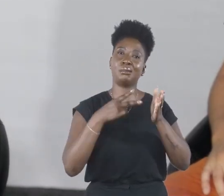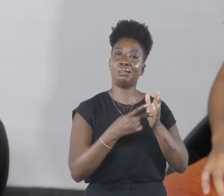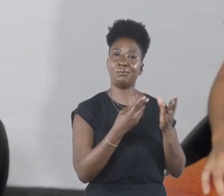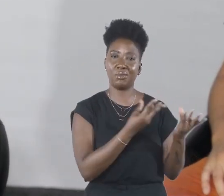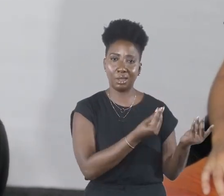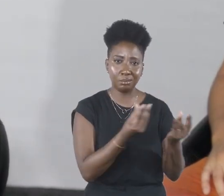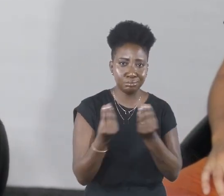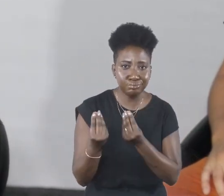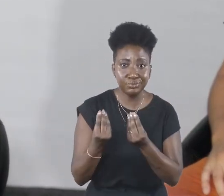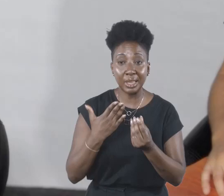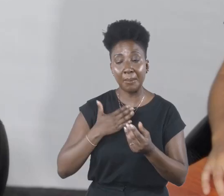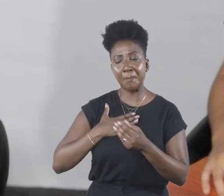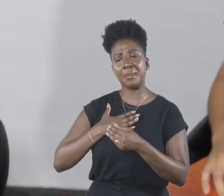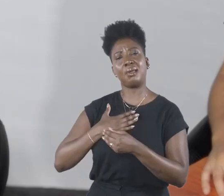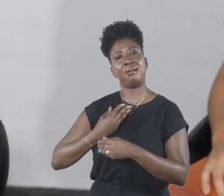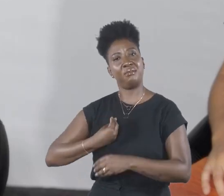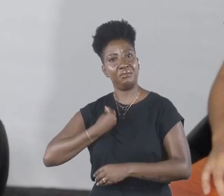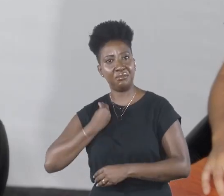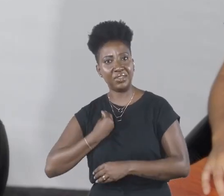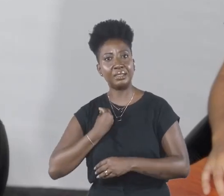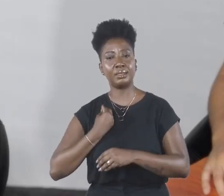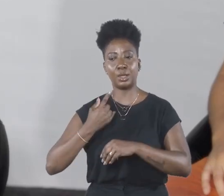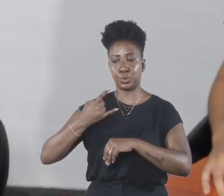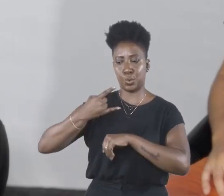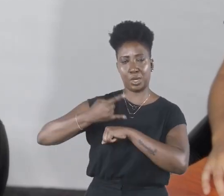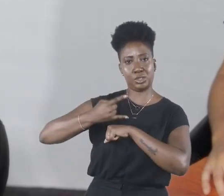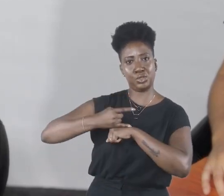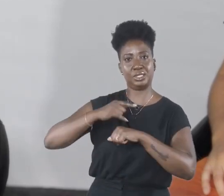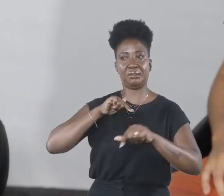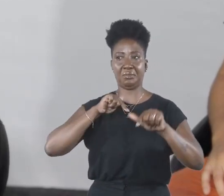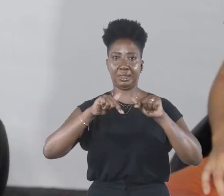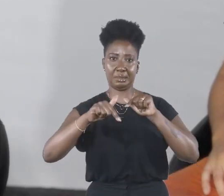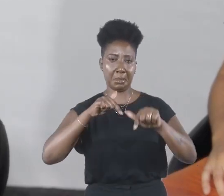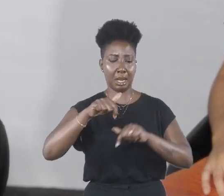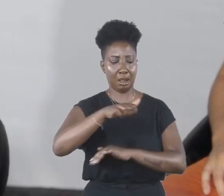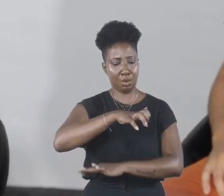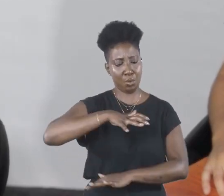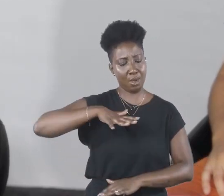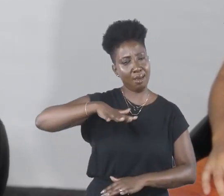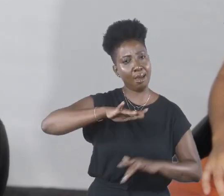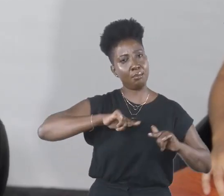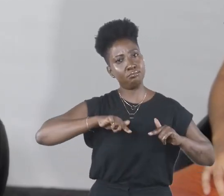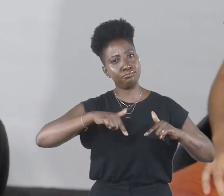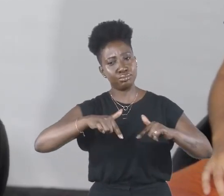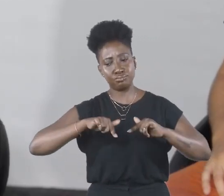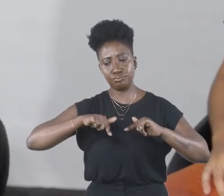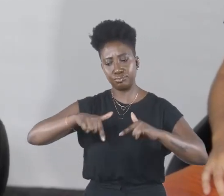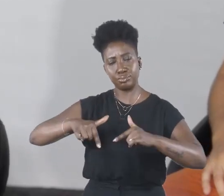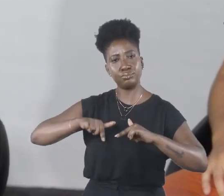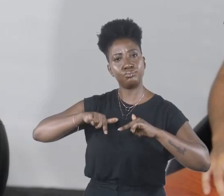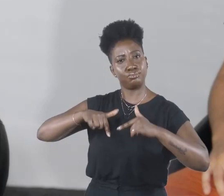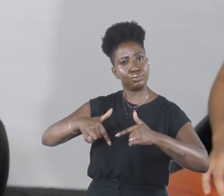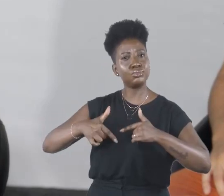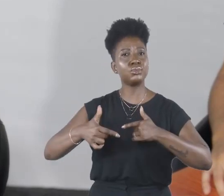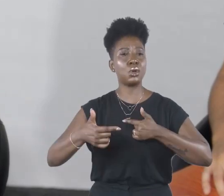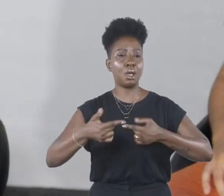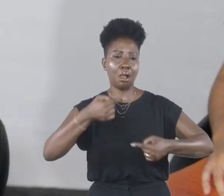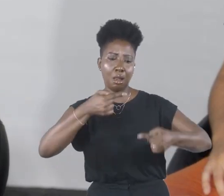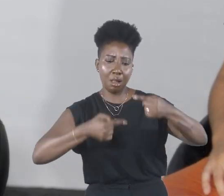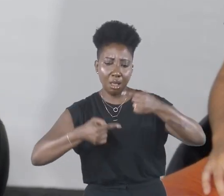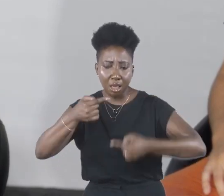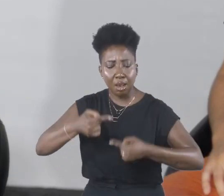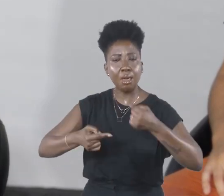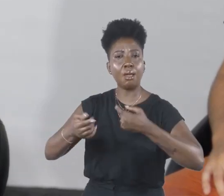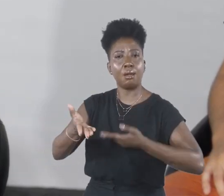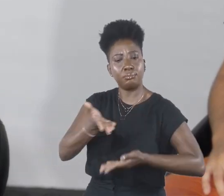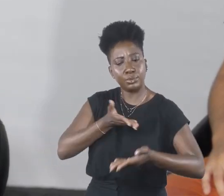mim, no Haiti, eu tive uma vida super boa, eu estava trabalhando, minha área de atuação sempre é mediação, resolução de